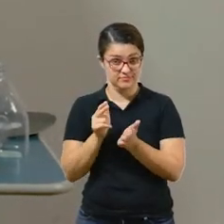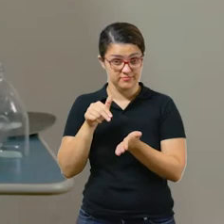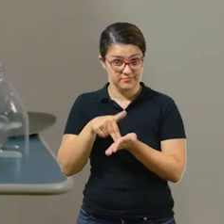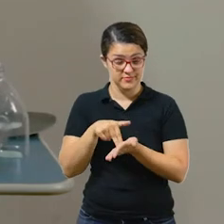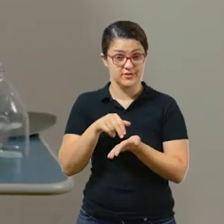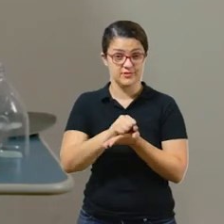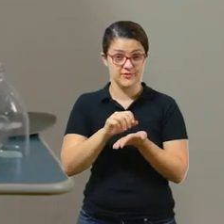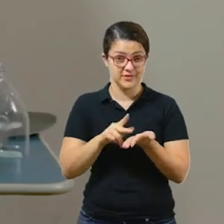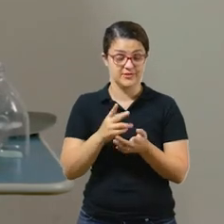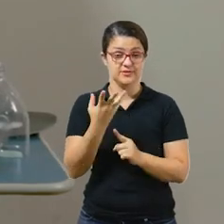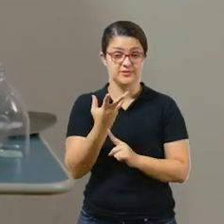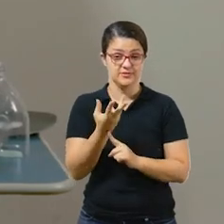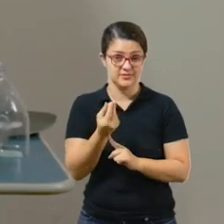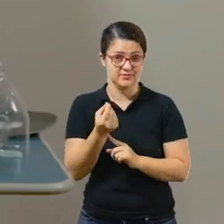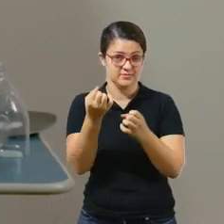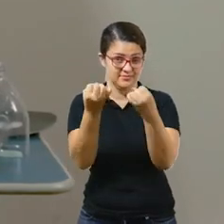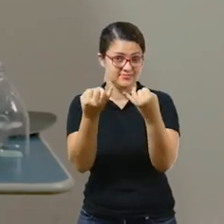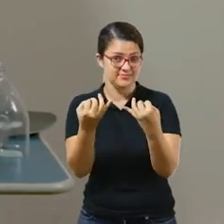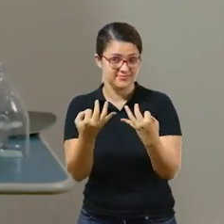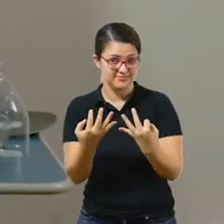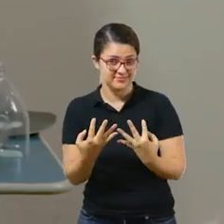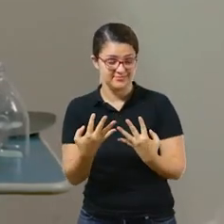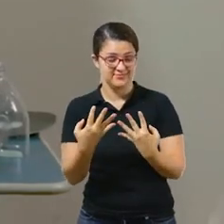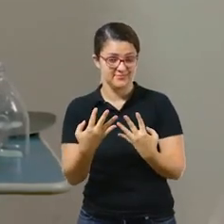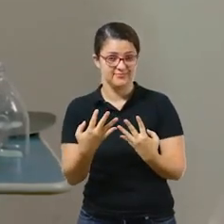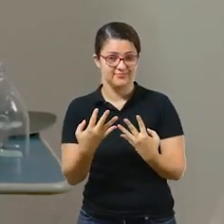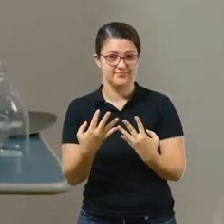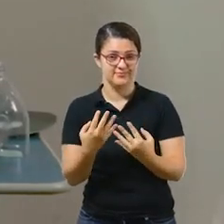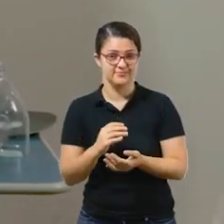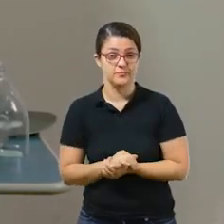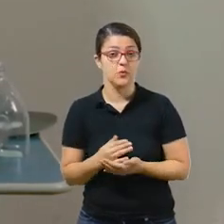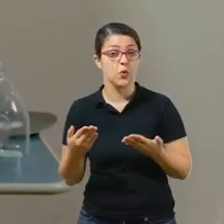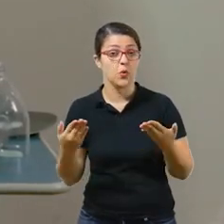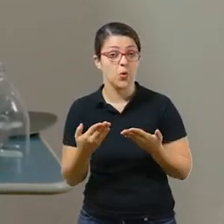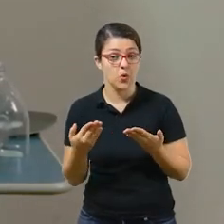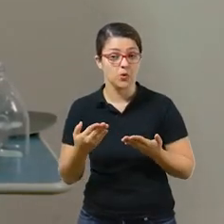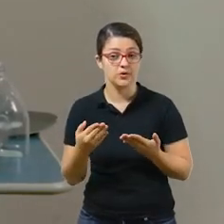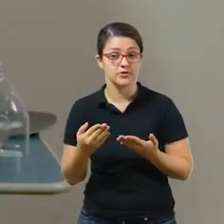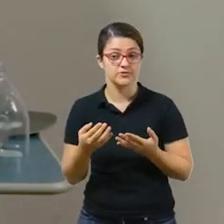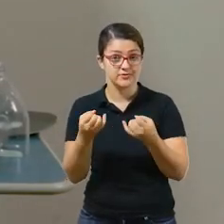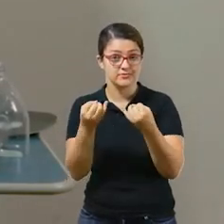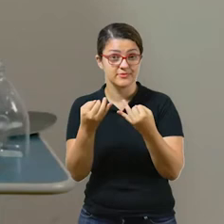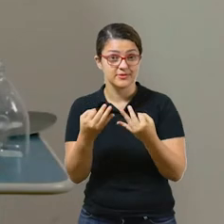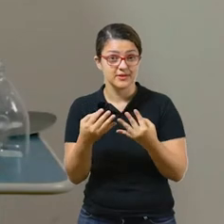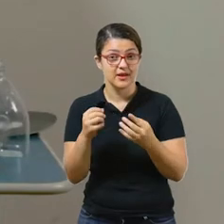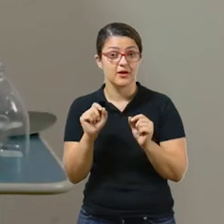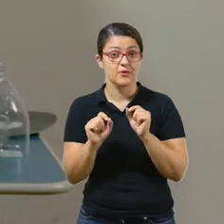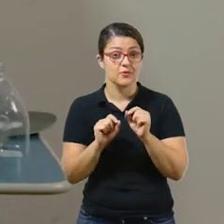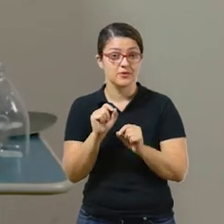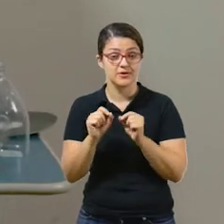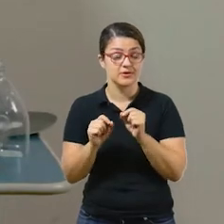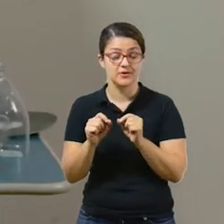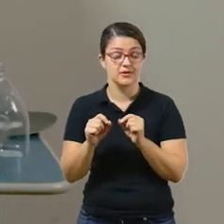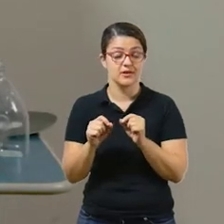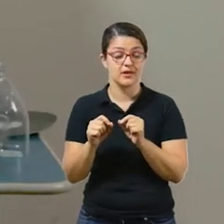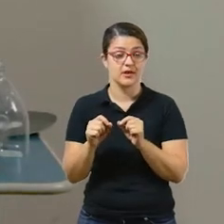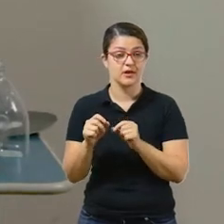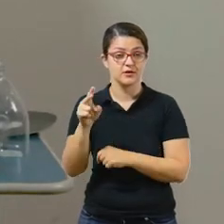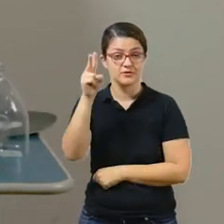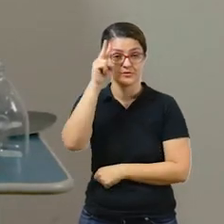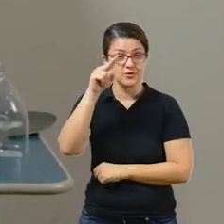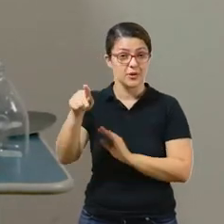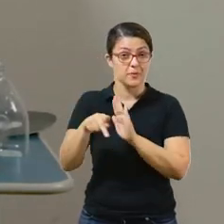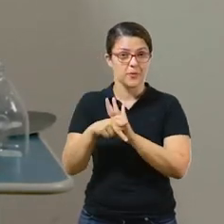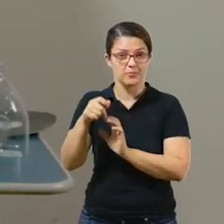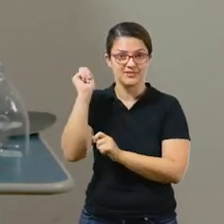arte para serem realizadas, tá? Hoje nós vamos falar sobre contos de fadas. E quem é que não